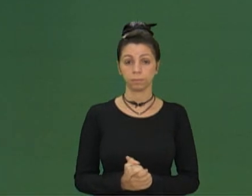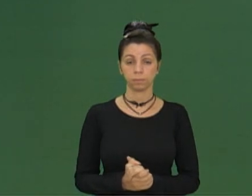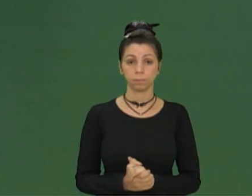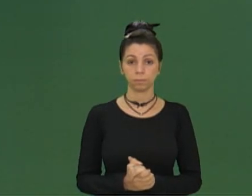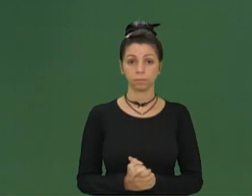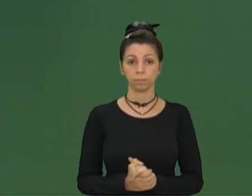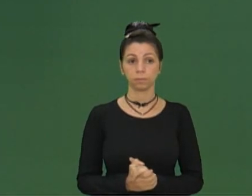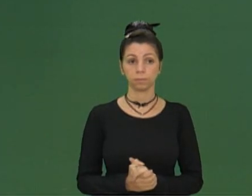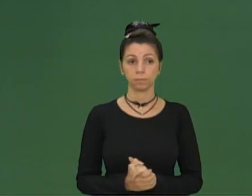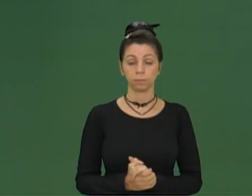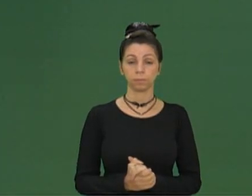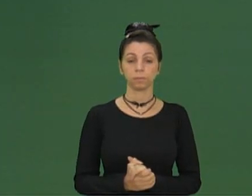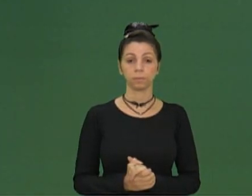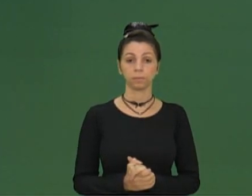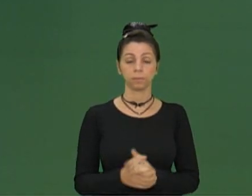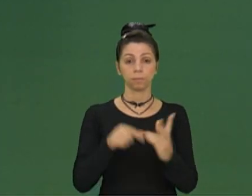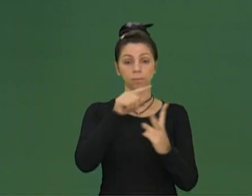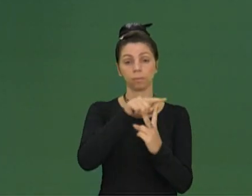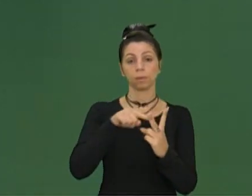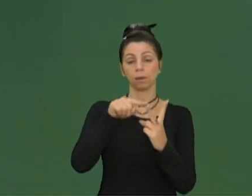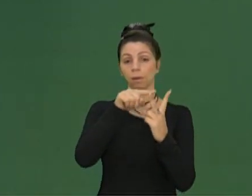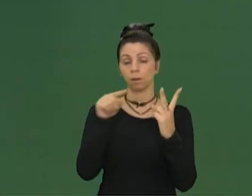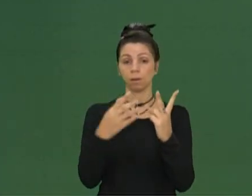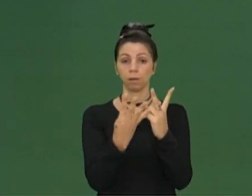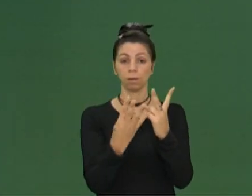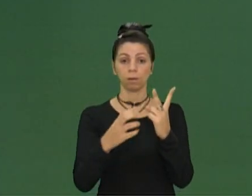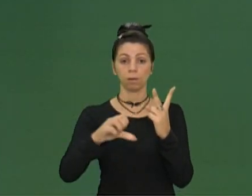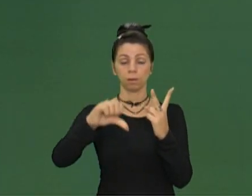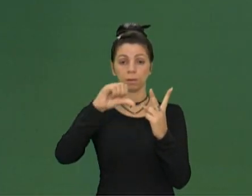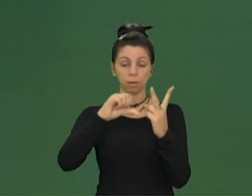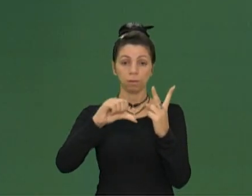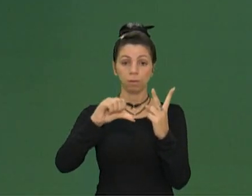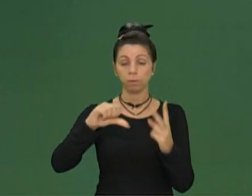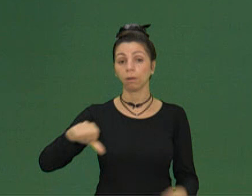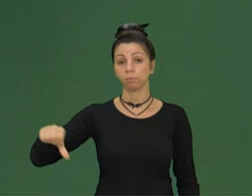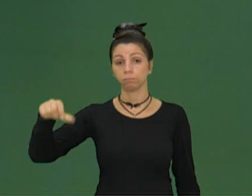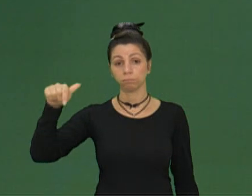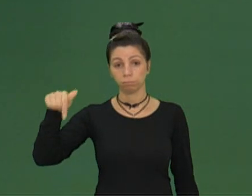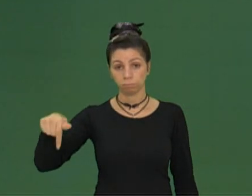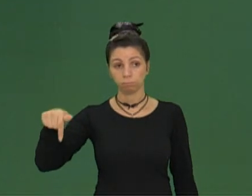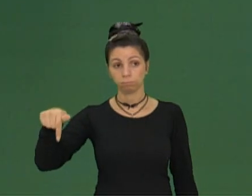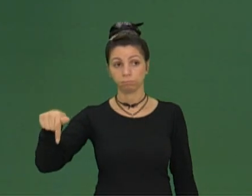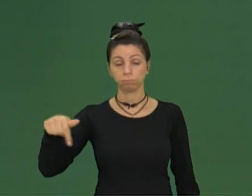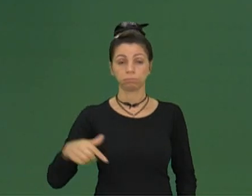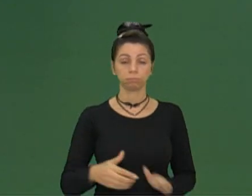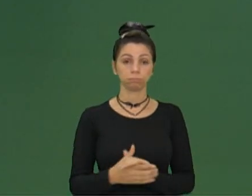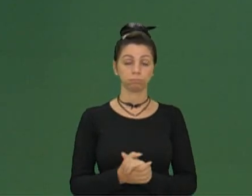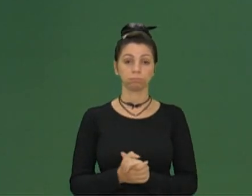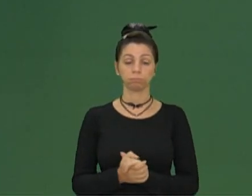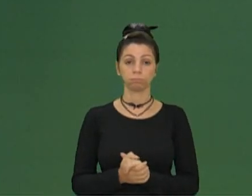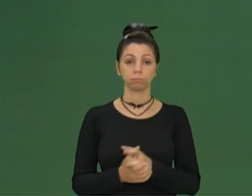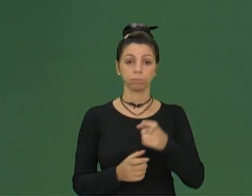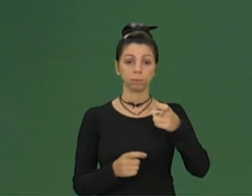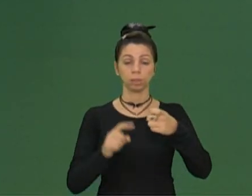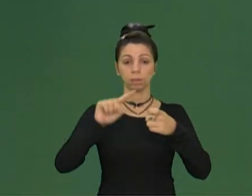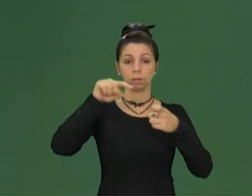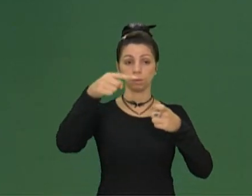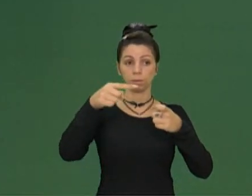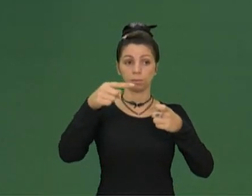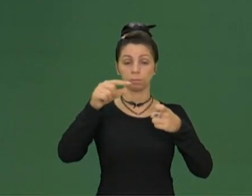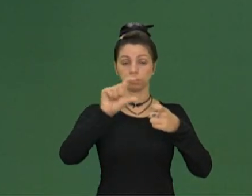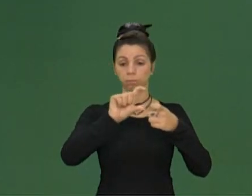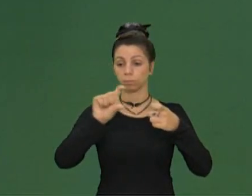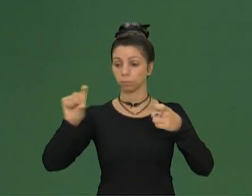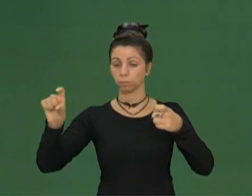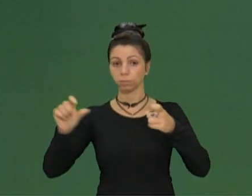Resolvendo a raiz de 49 é 7. 7 vezes 7, 49. Chego na minha, meu x', menos 5 mais 7